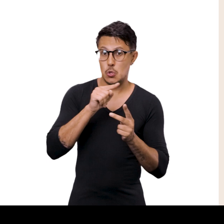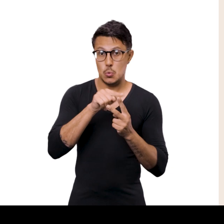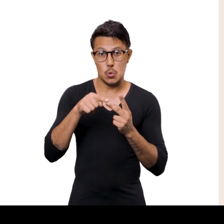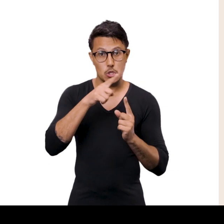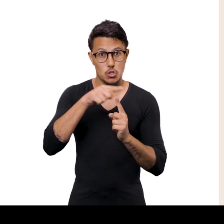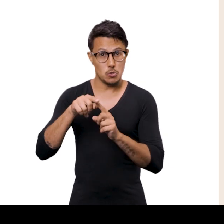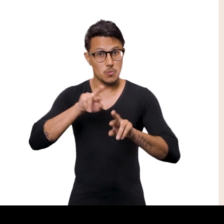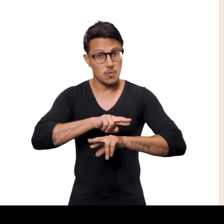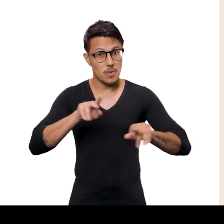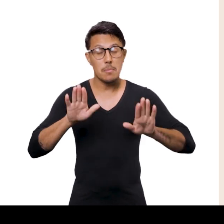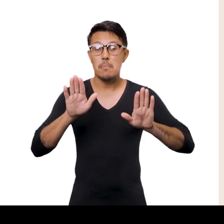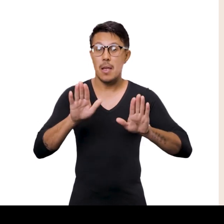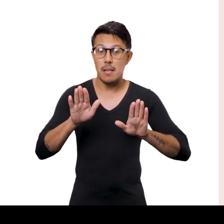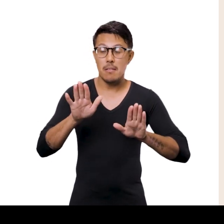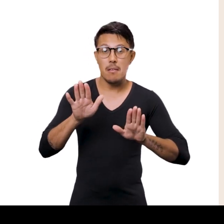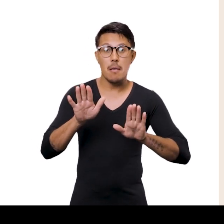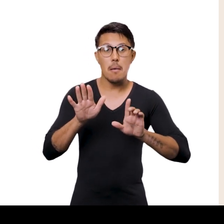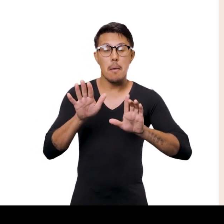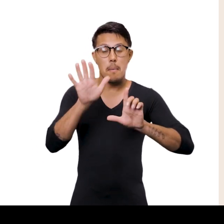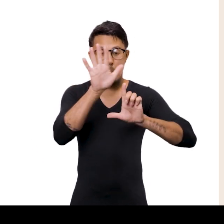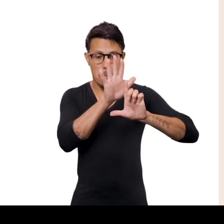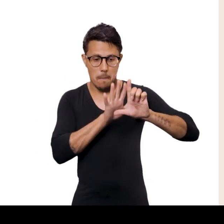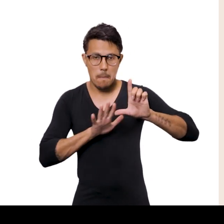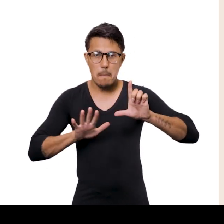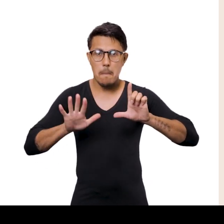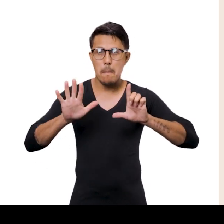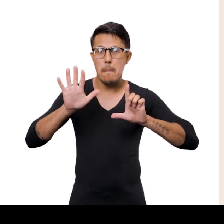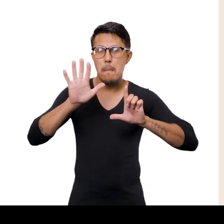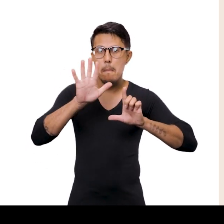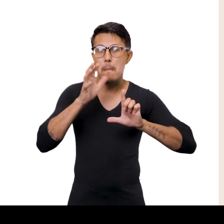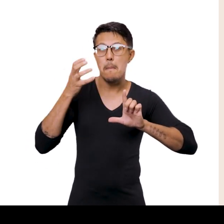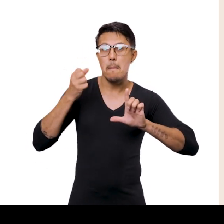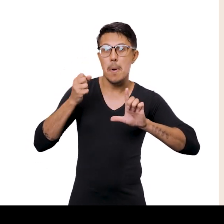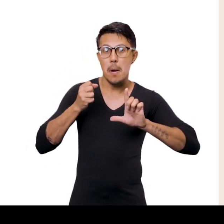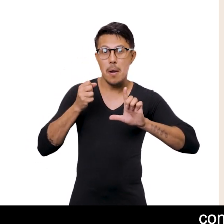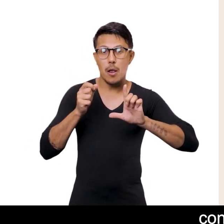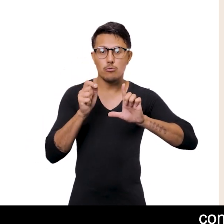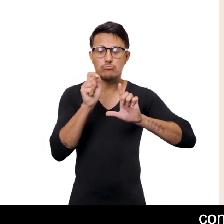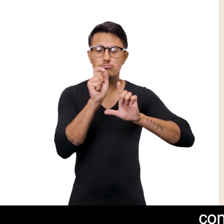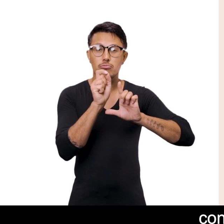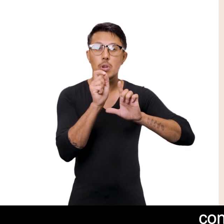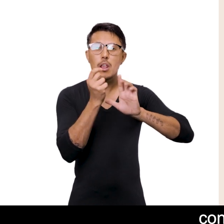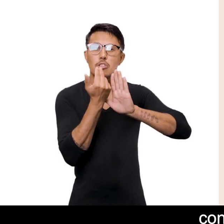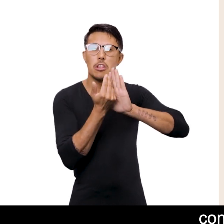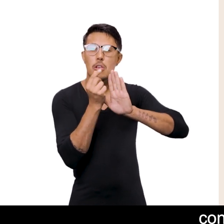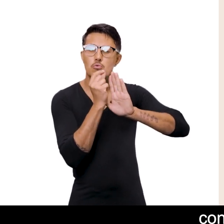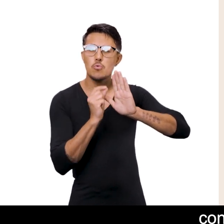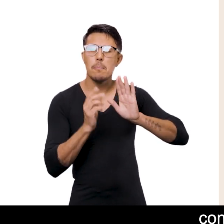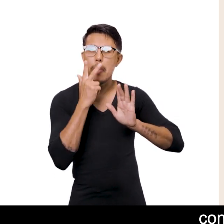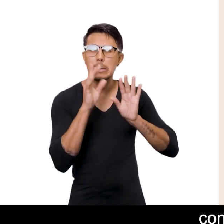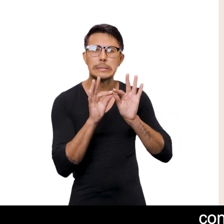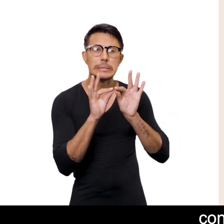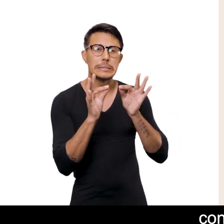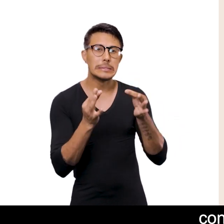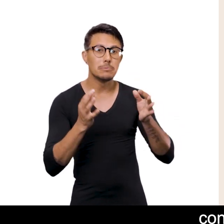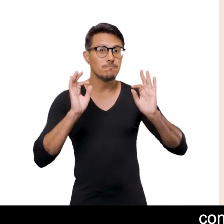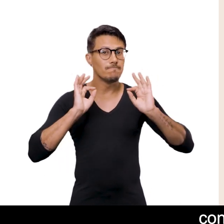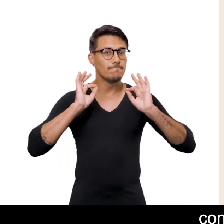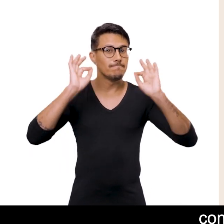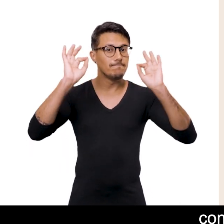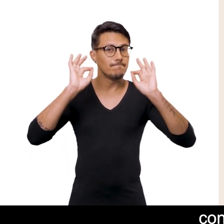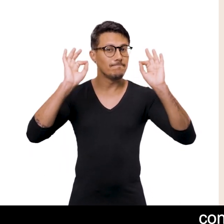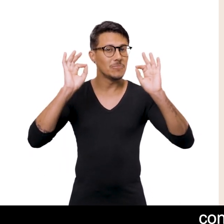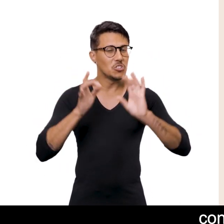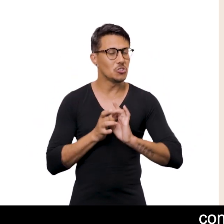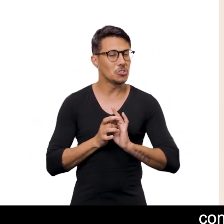ou aquarela. A grande área em branco em torno da figura confere ao trabalho um ar delicado,